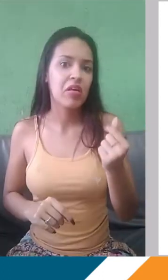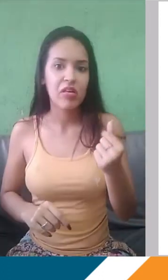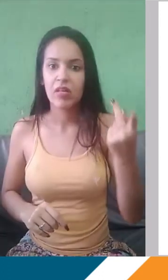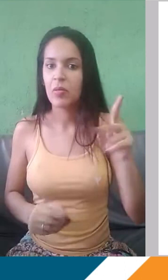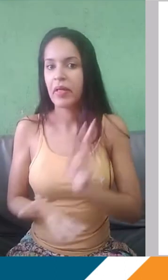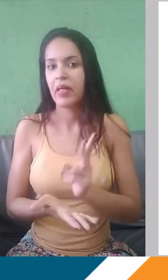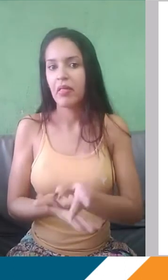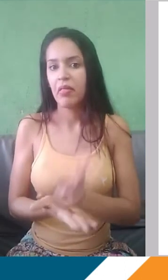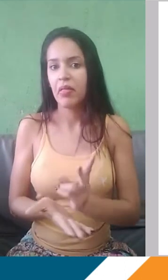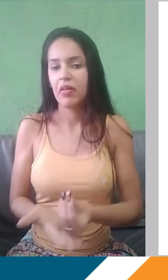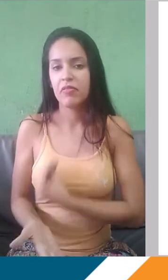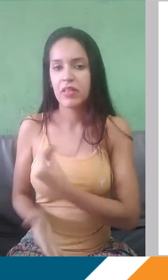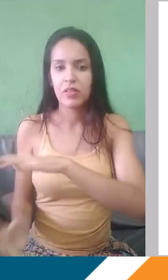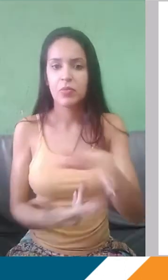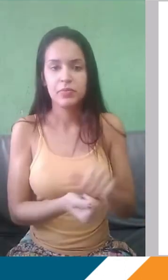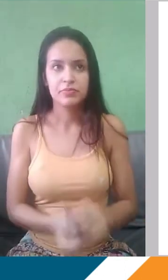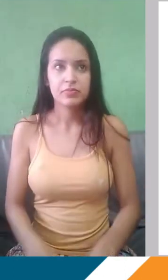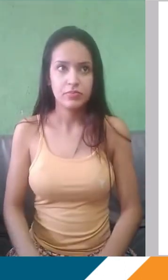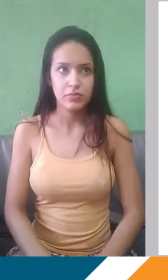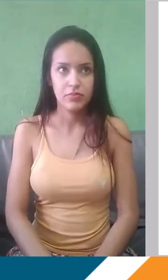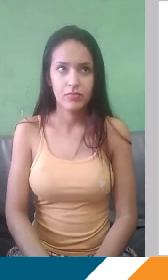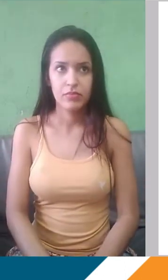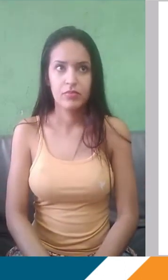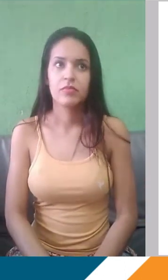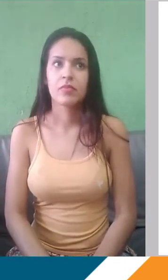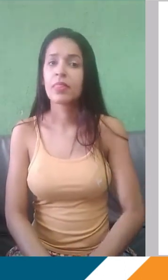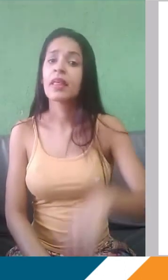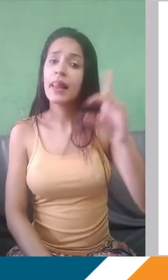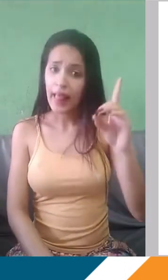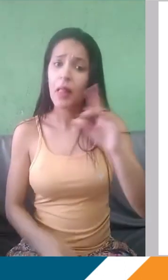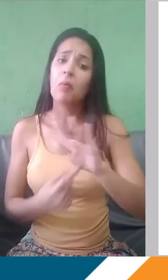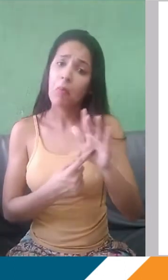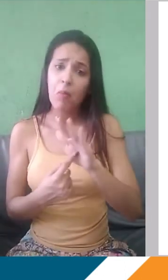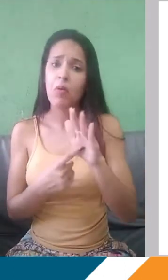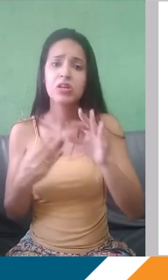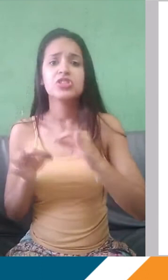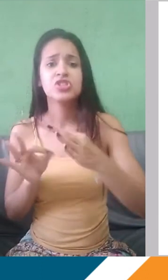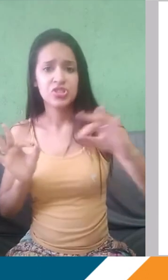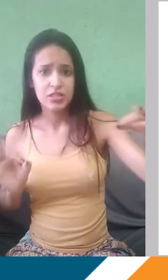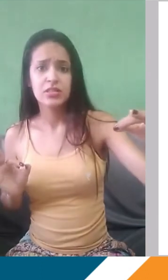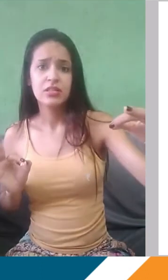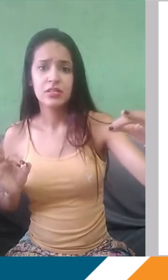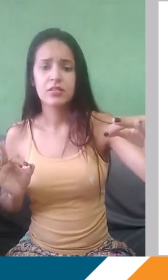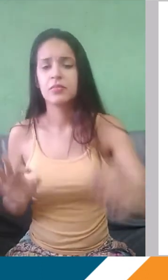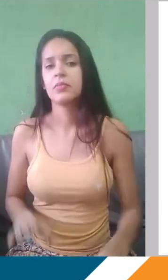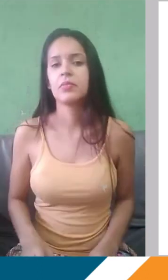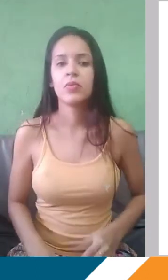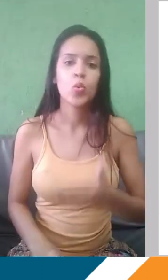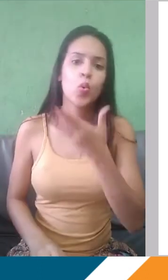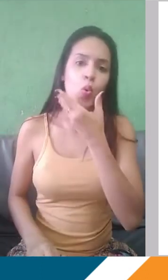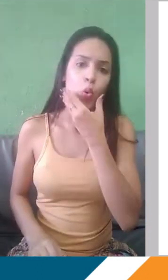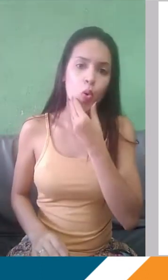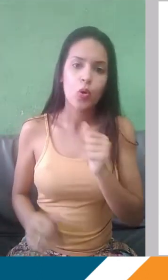B. Já na opção D, embora o cartoon revele um distanciamento hierárquico entre o ser humano e a